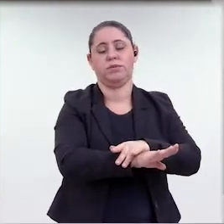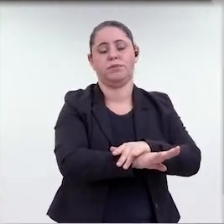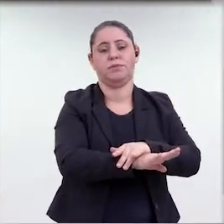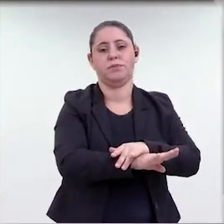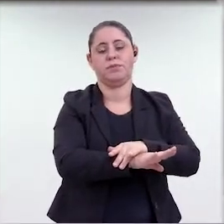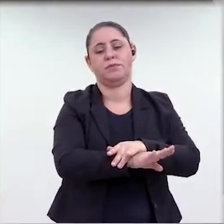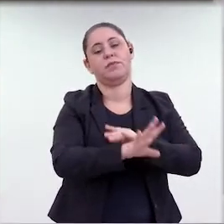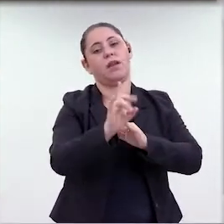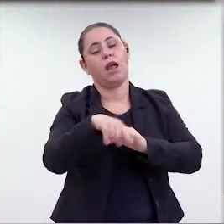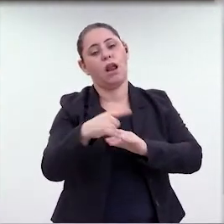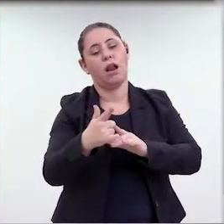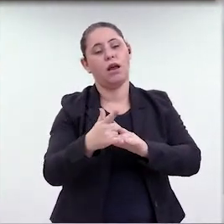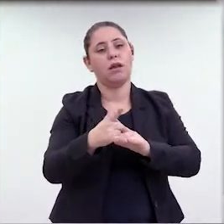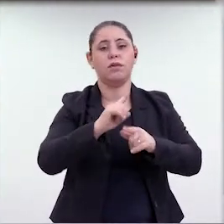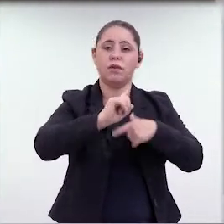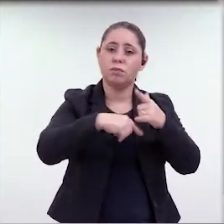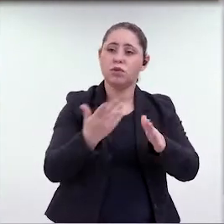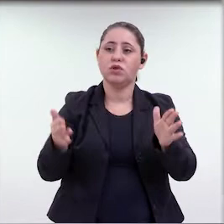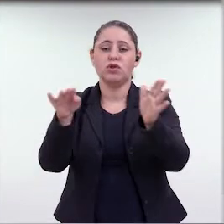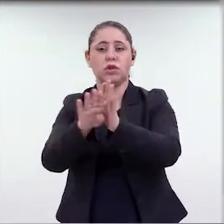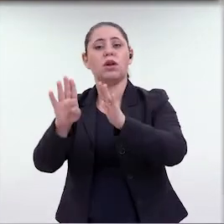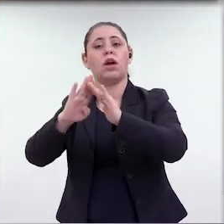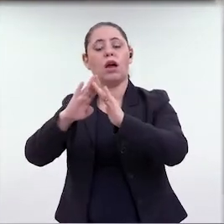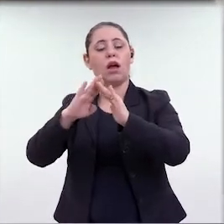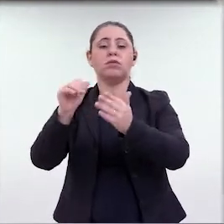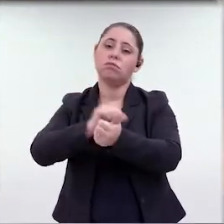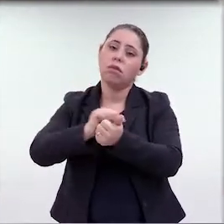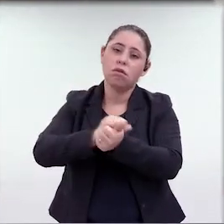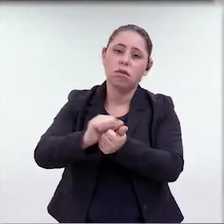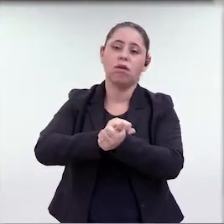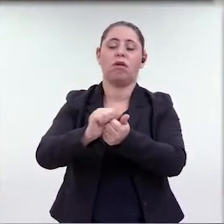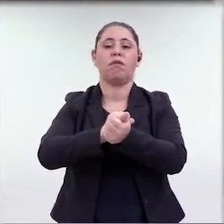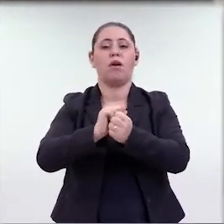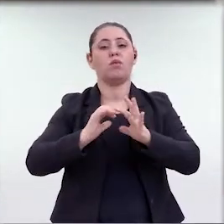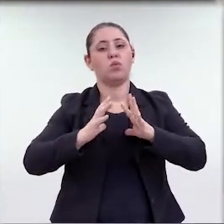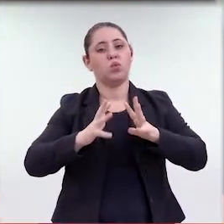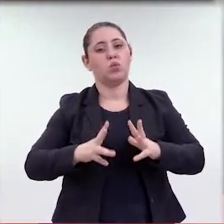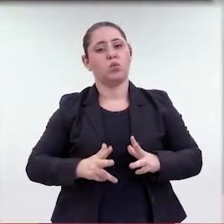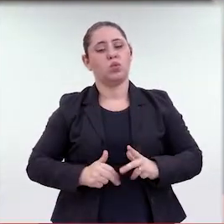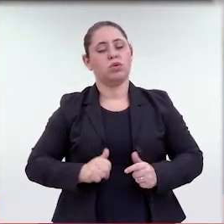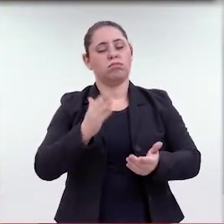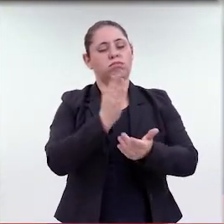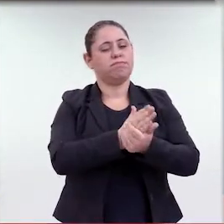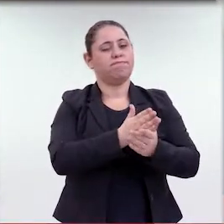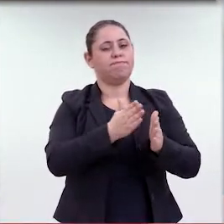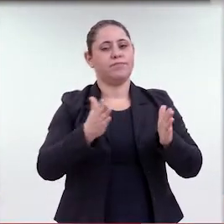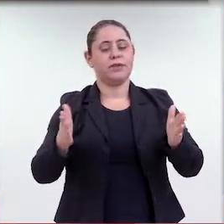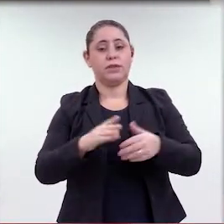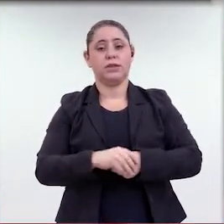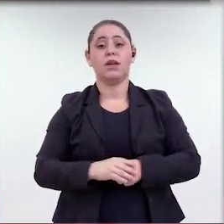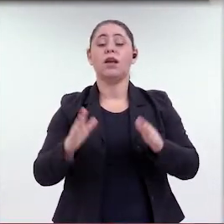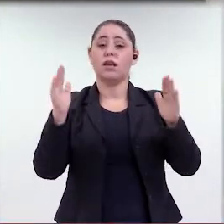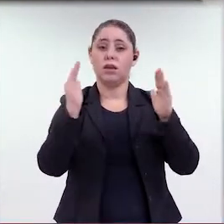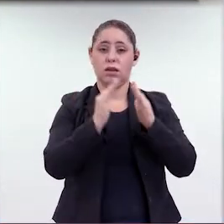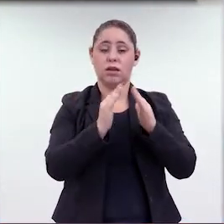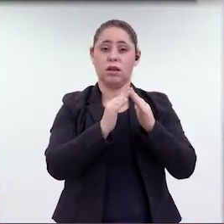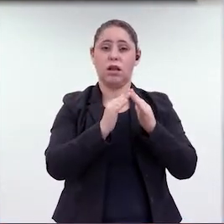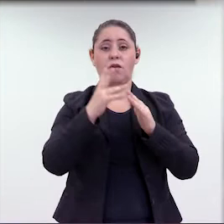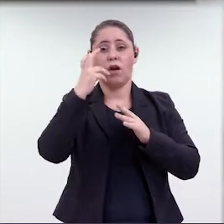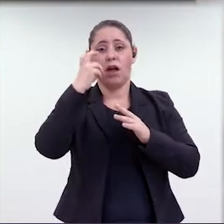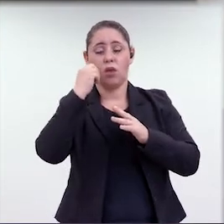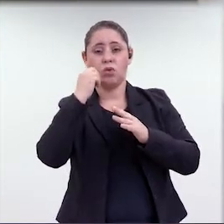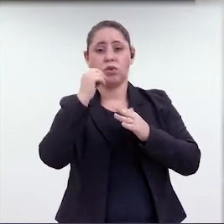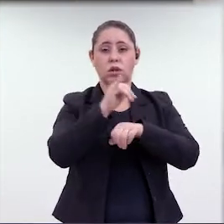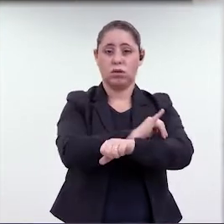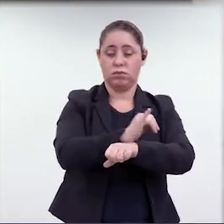em alguma embalagem, né? Para você levar para casa, para lavar, para ter todo esse processo. Então, assim, em casa a gente vai adotando essas